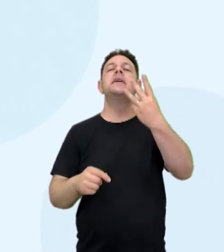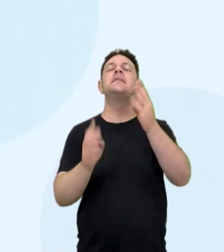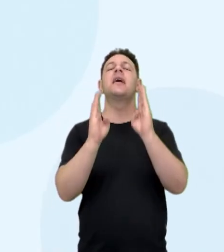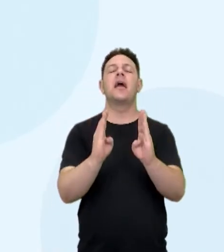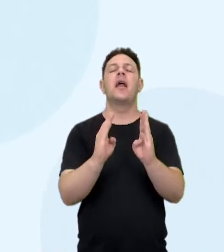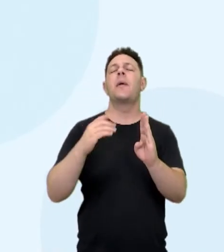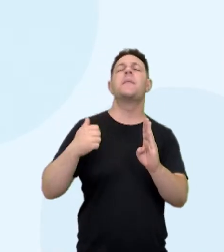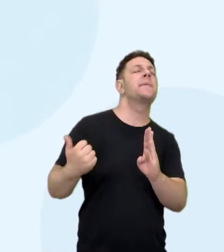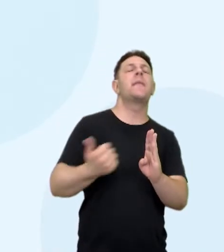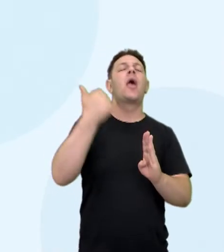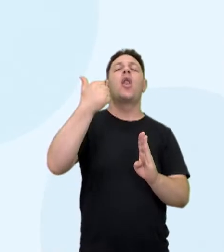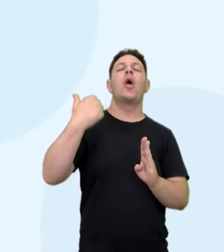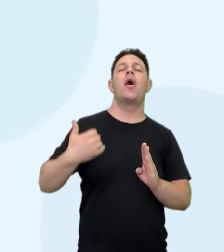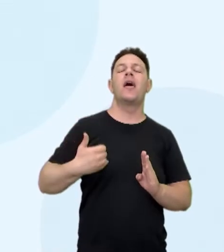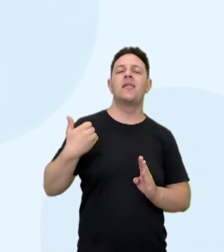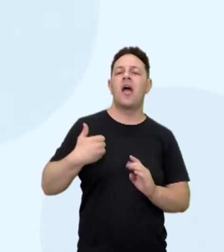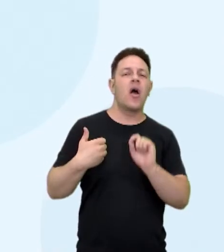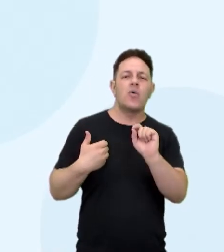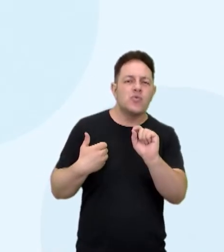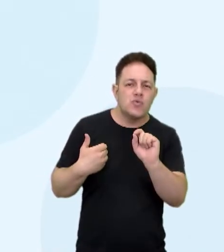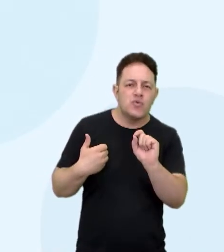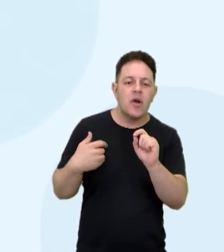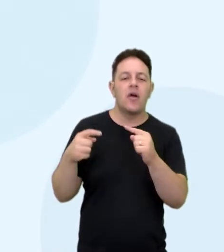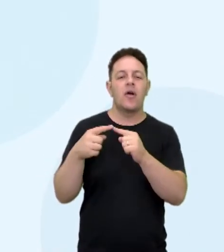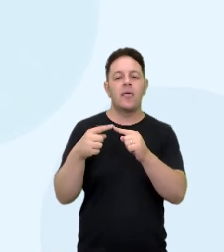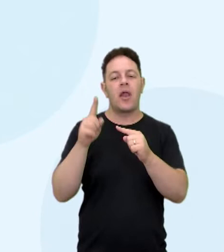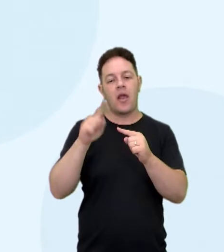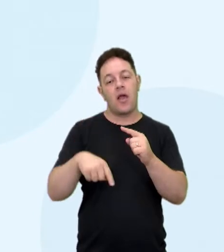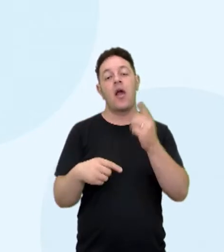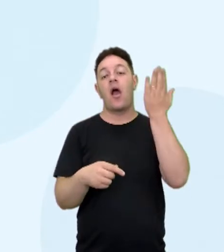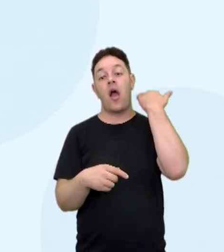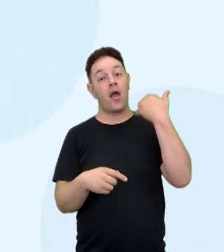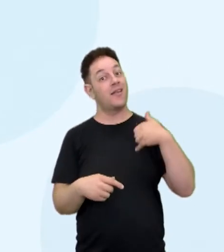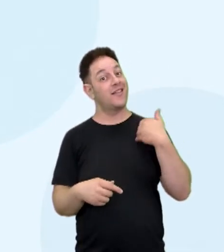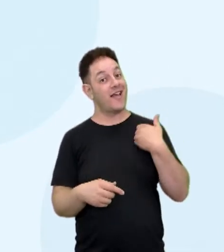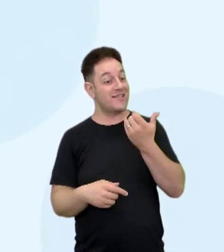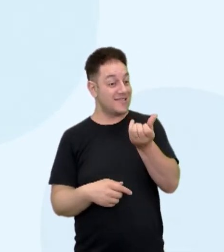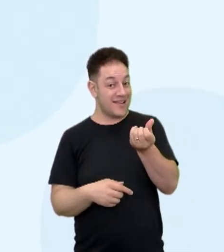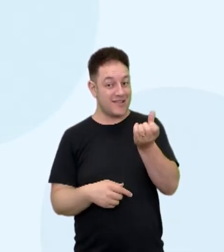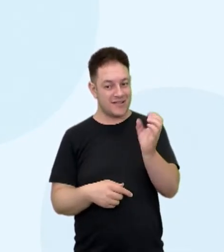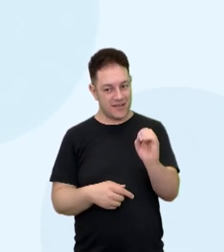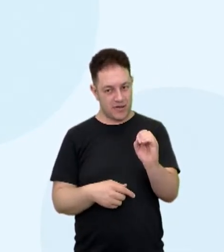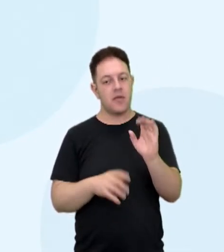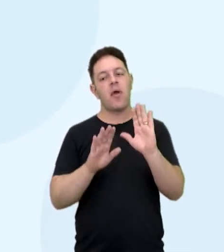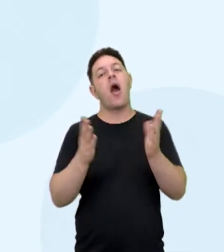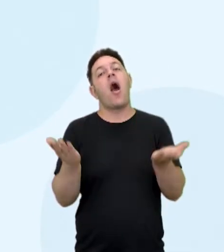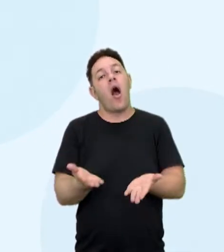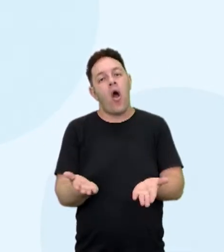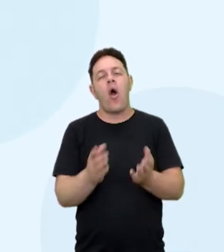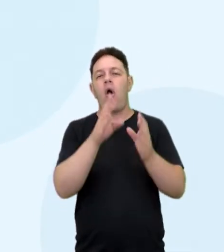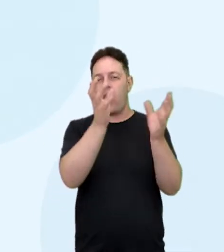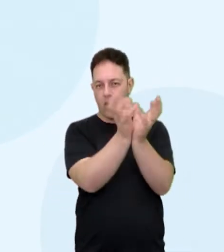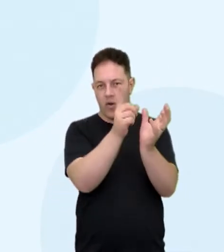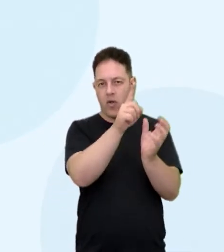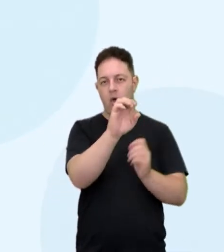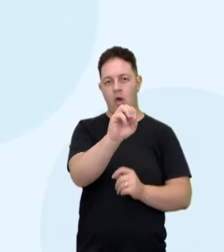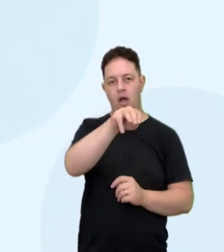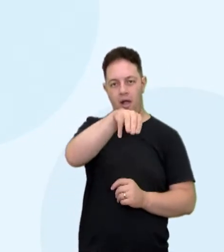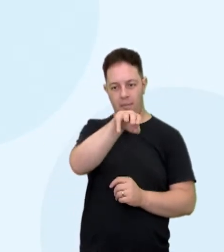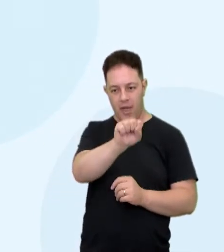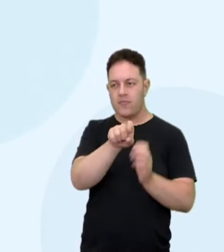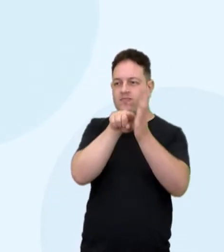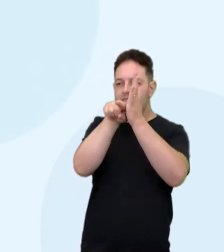idade, ela normalmente, né, ela começava aos 60 anos de idade. Hoje, segundo a OMS, ela está começando